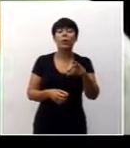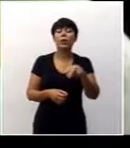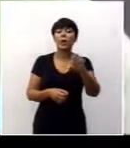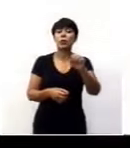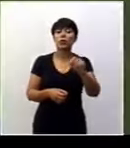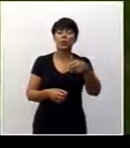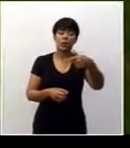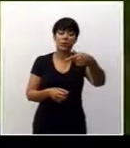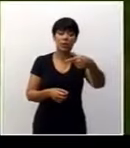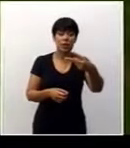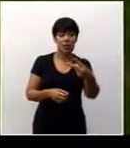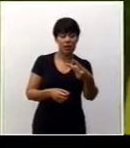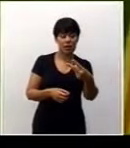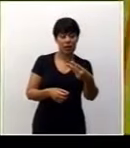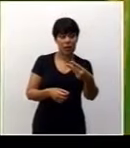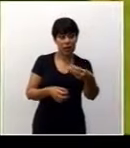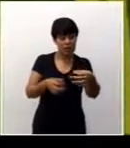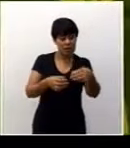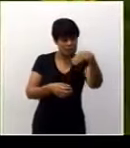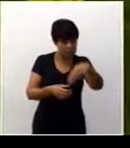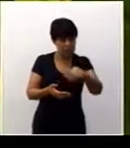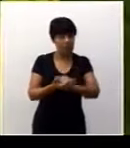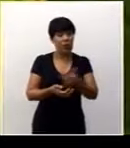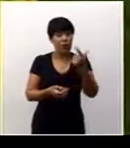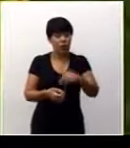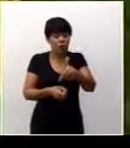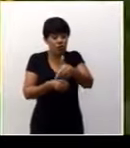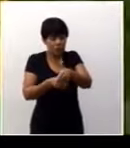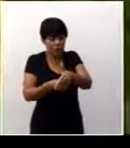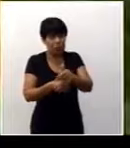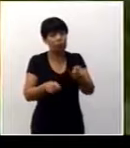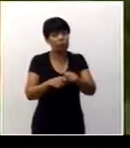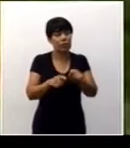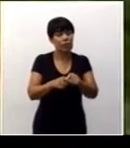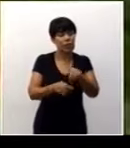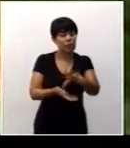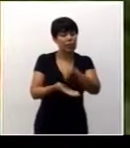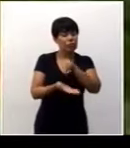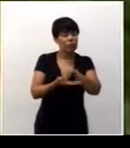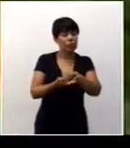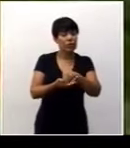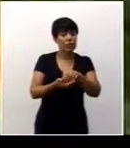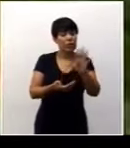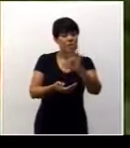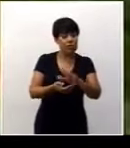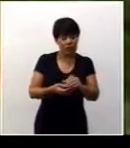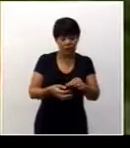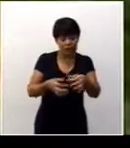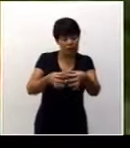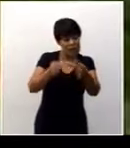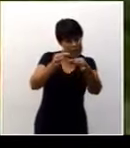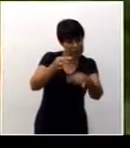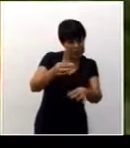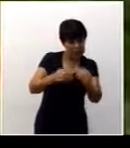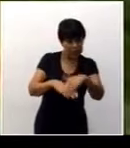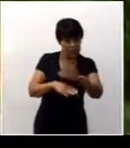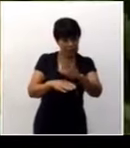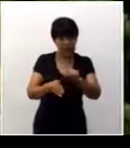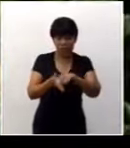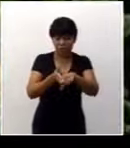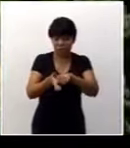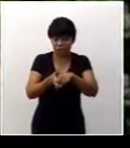73 metros. Um outro tipo de câmera foi projetado para registrar imagens com mais detalhamento para a exatidão nos